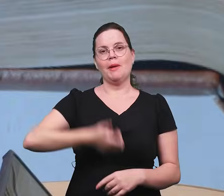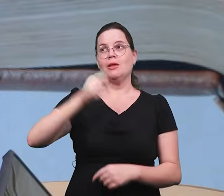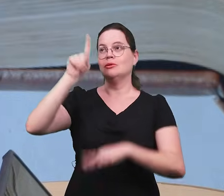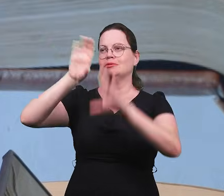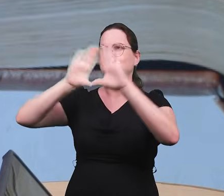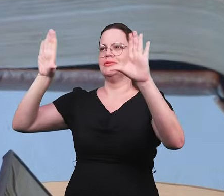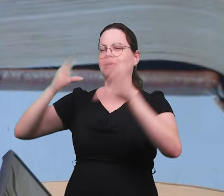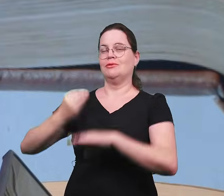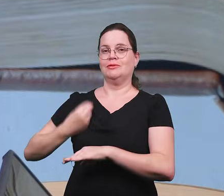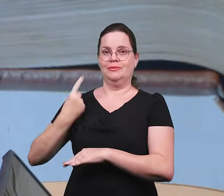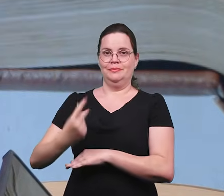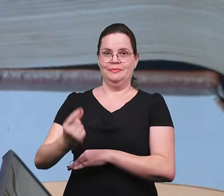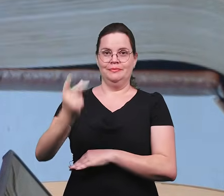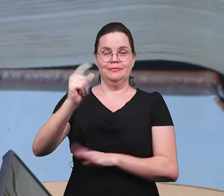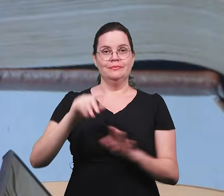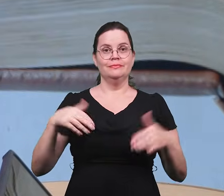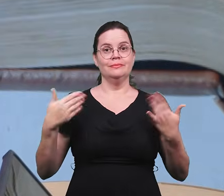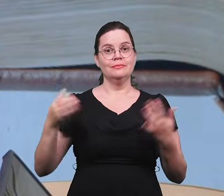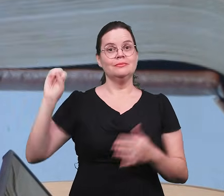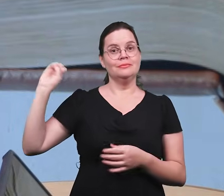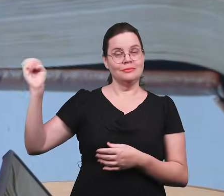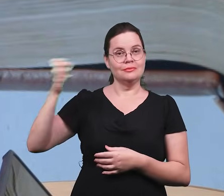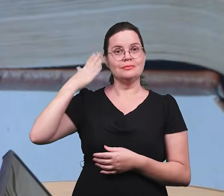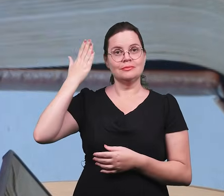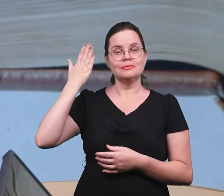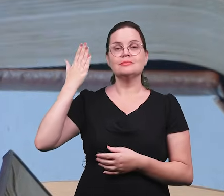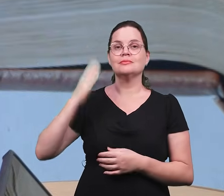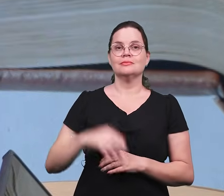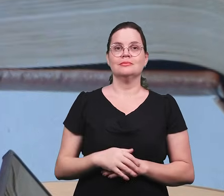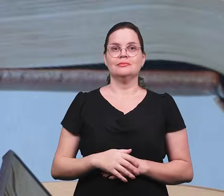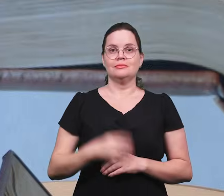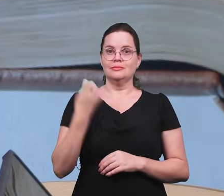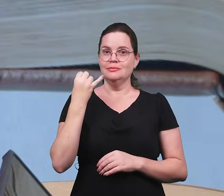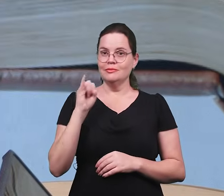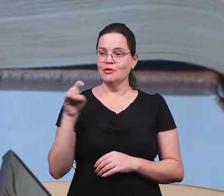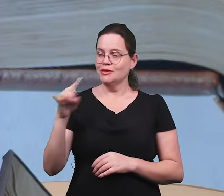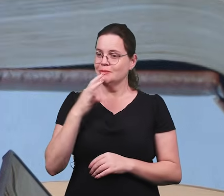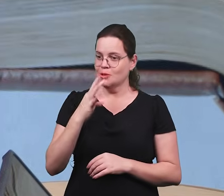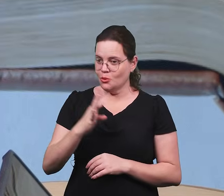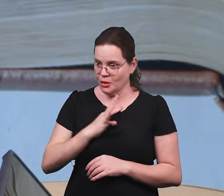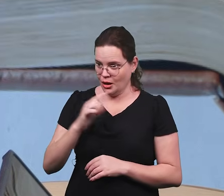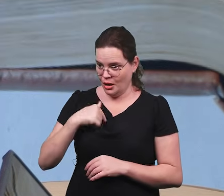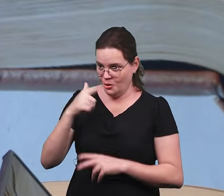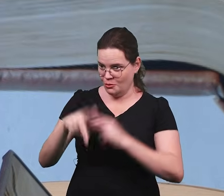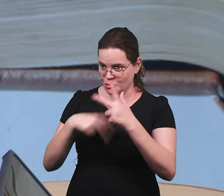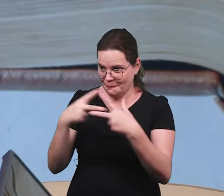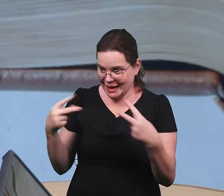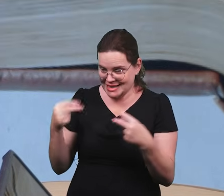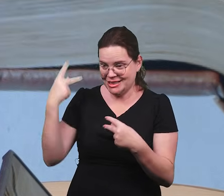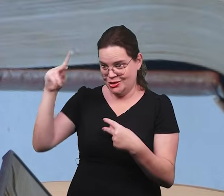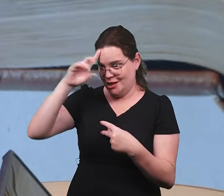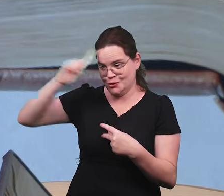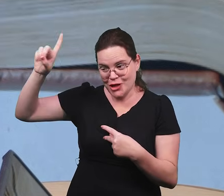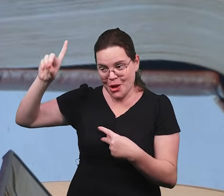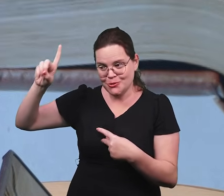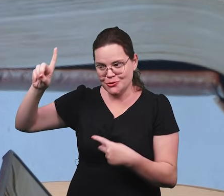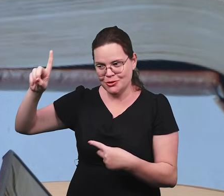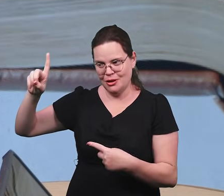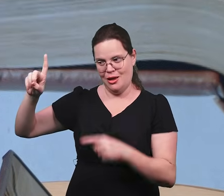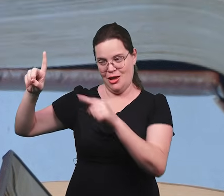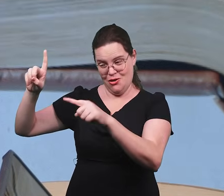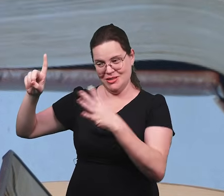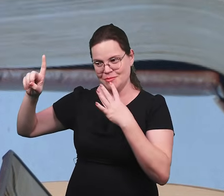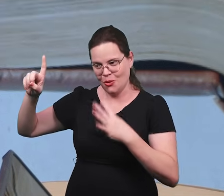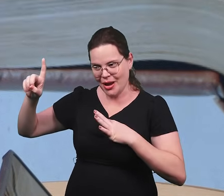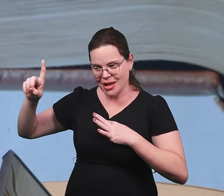eterna. Então, essa revelação aqui, se tu conheceras o dom de Deus, e